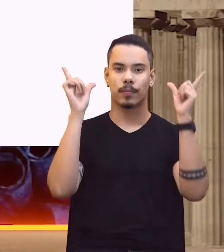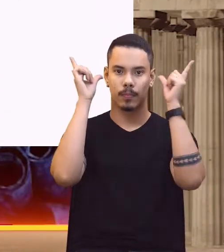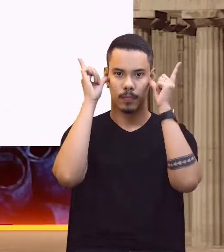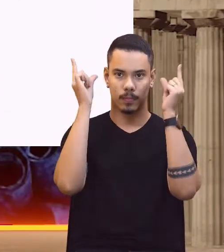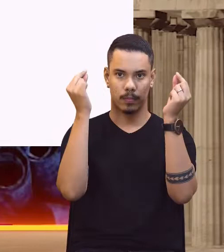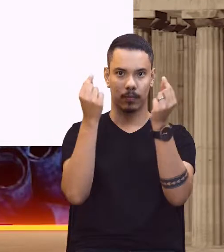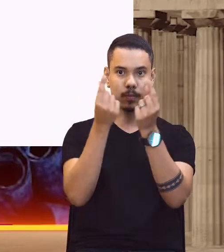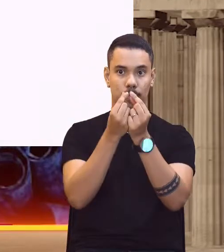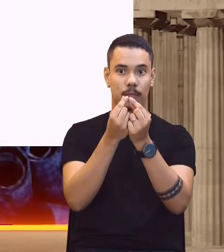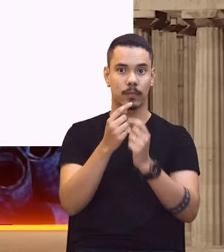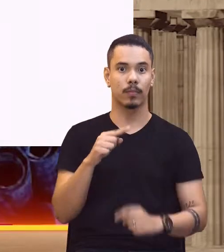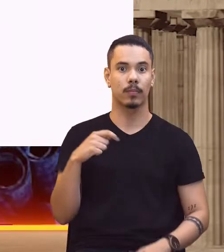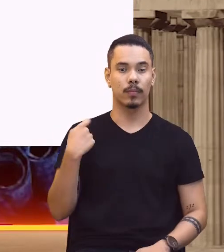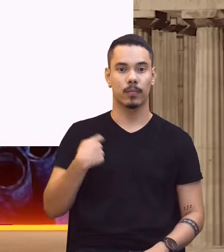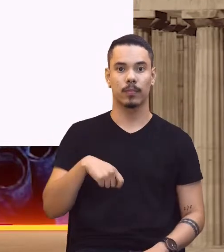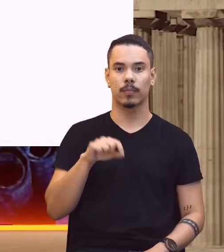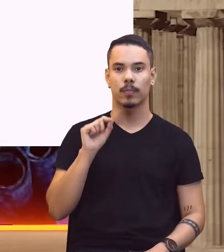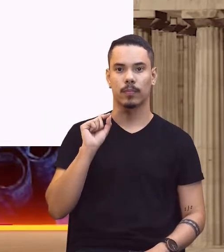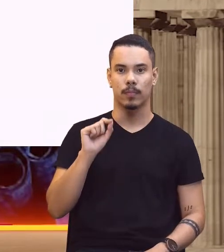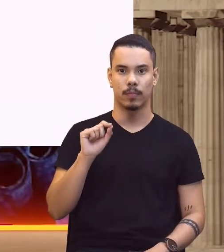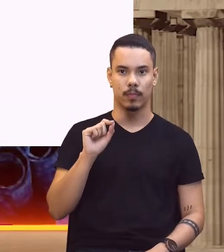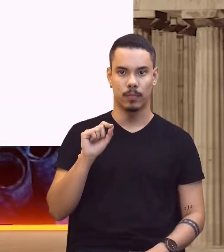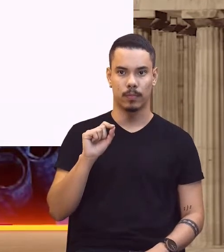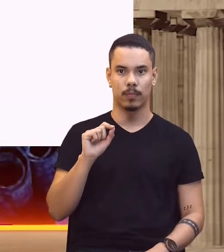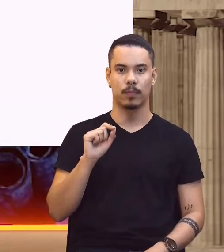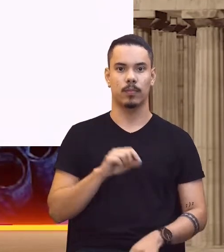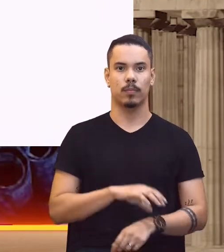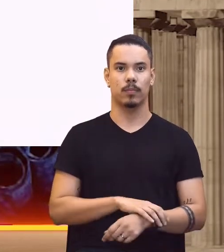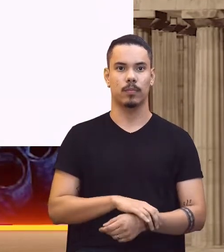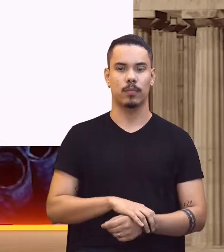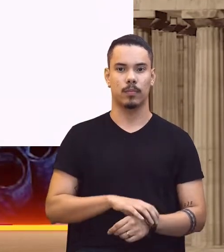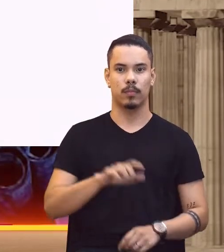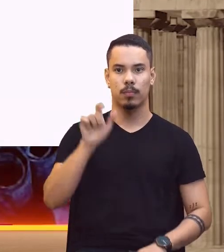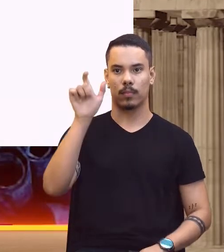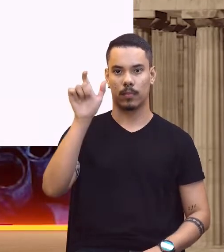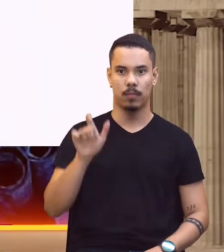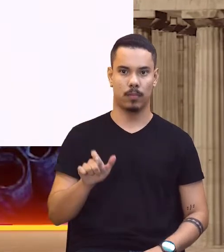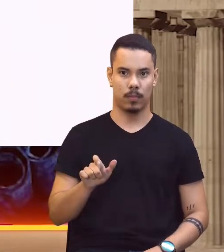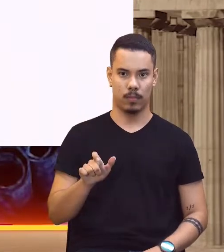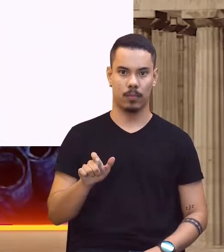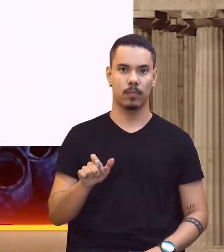tínhamos visto que era necessário o quê? A pessoa